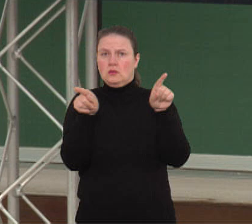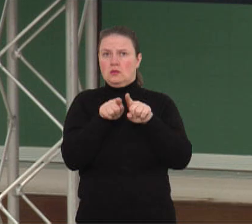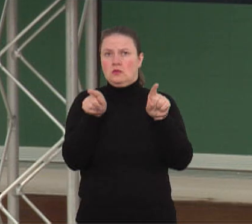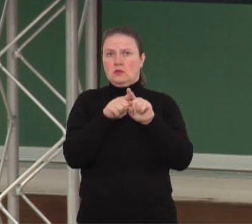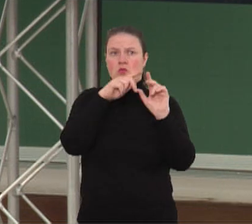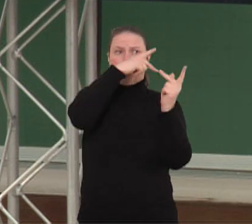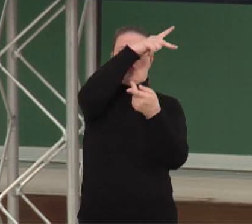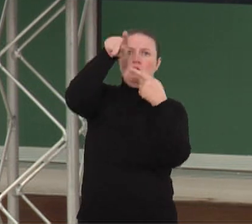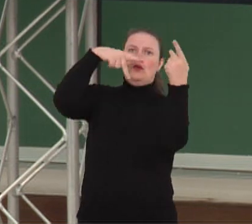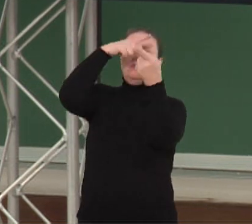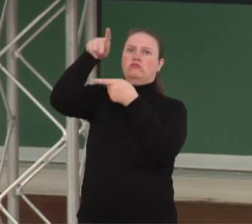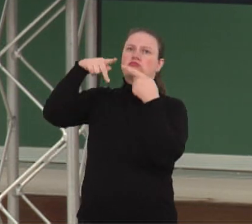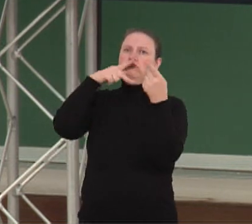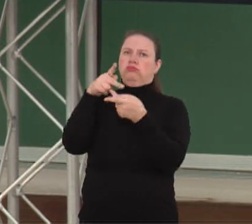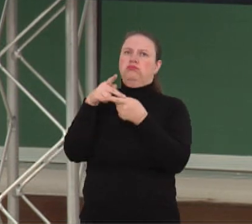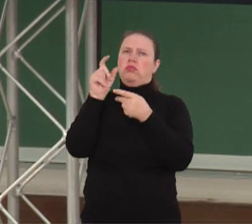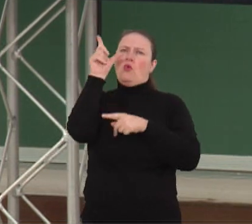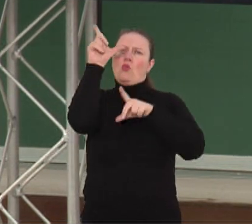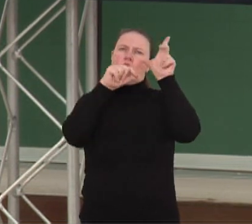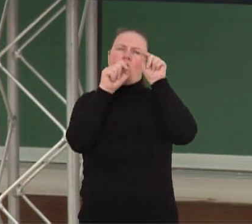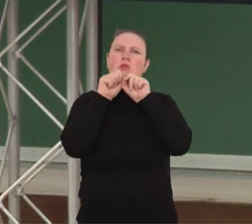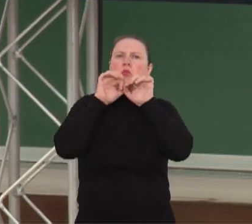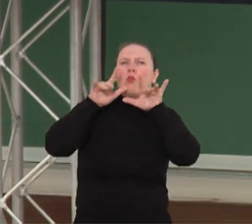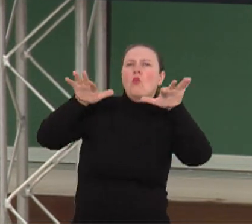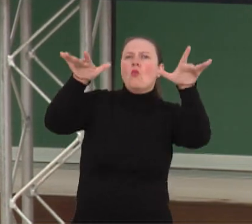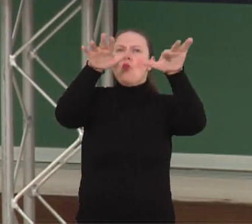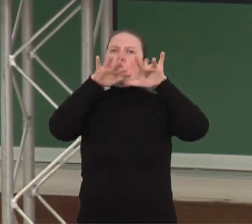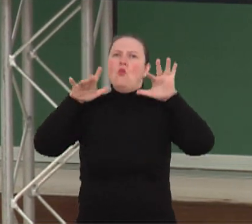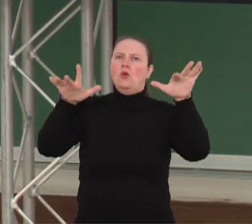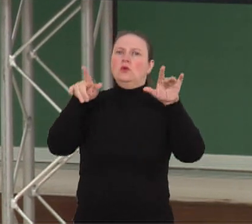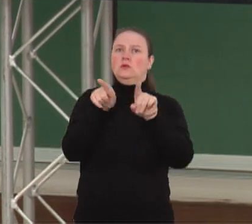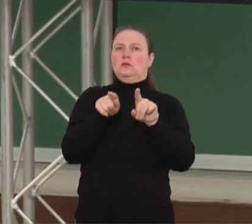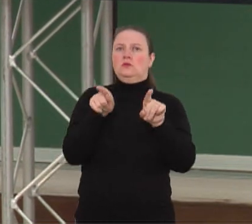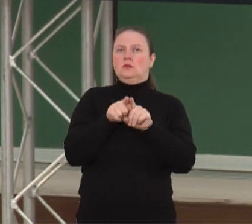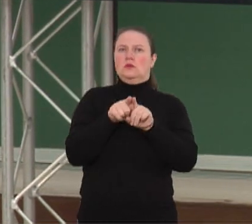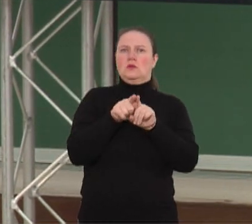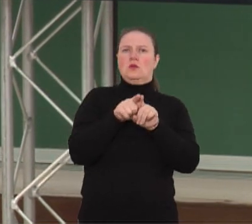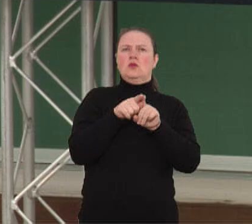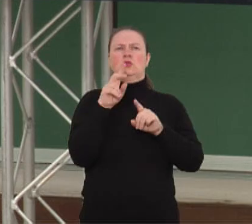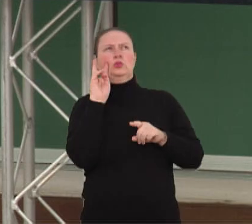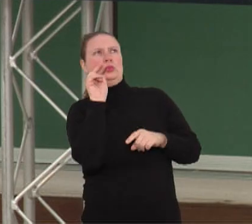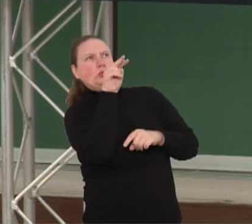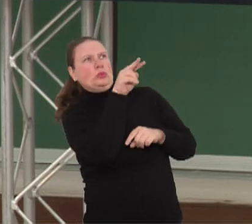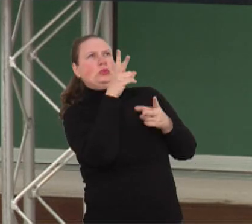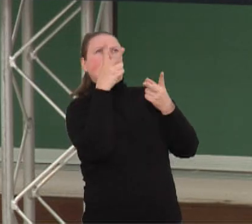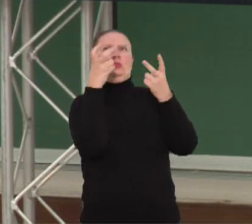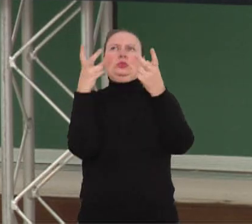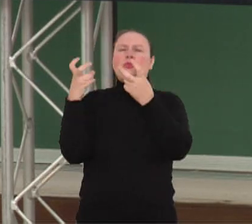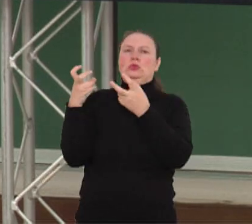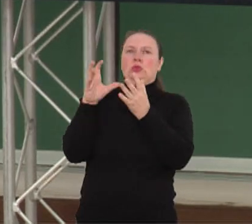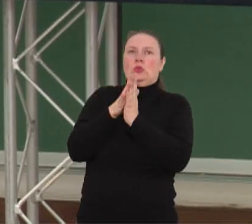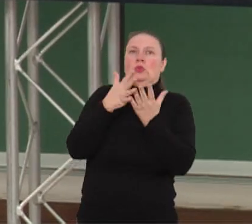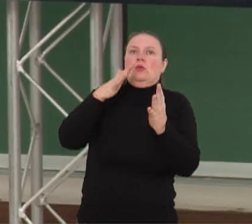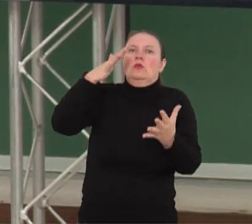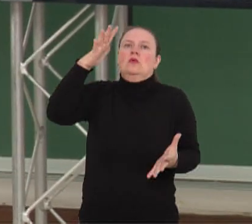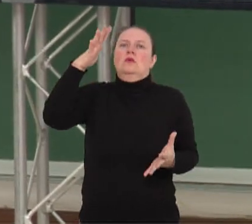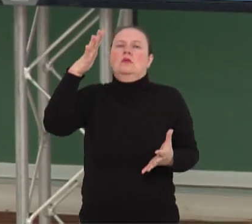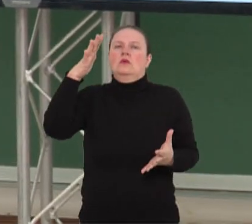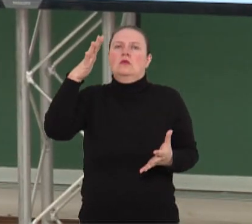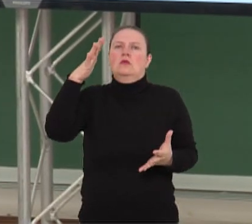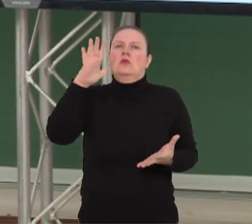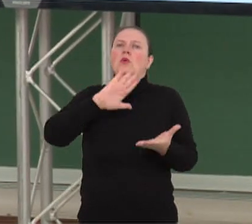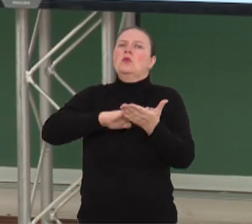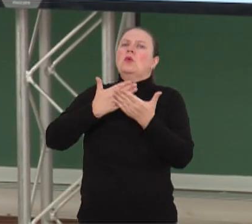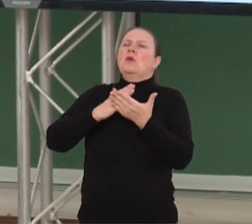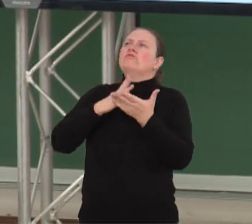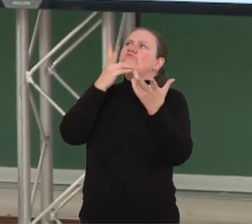usavam as galáxias, o plano de fundo da Via Láctea, fazendo como sombras e mais brilho para poder interpretar as figuras. Não